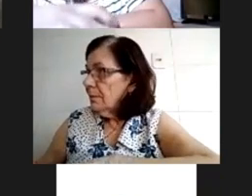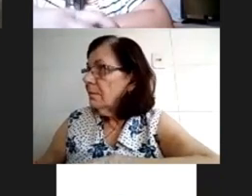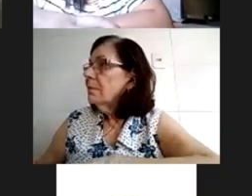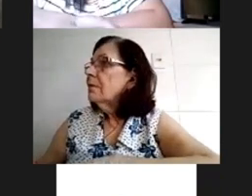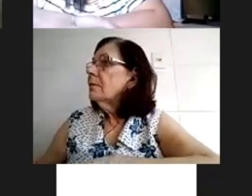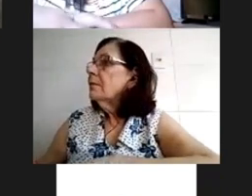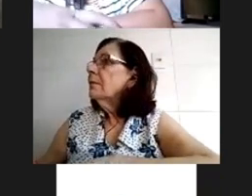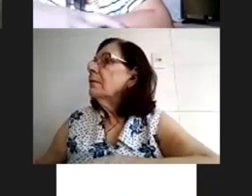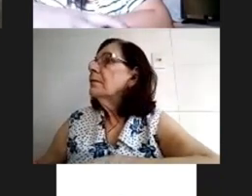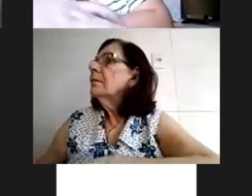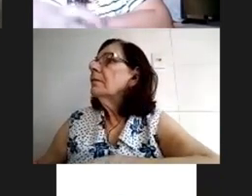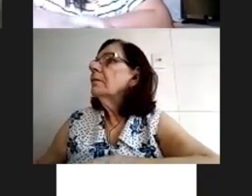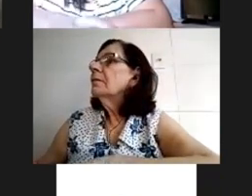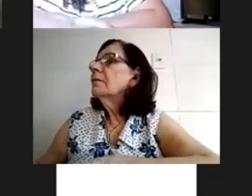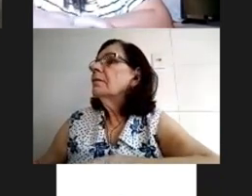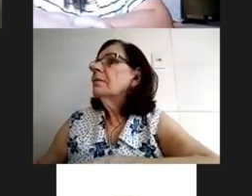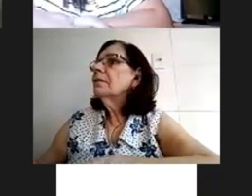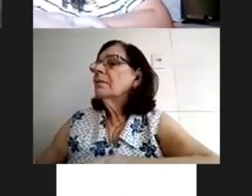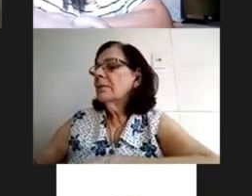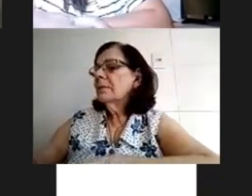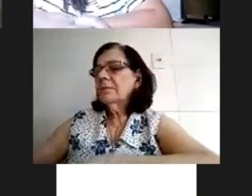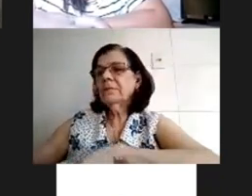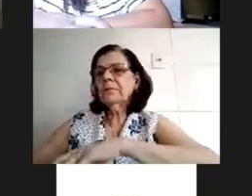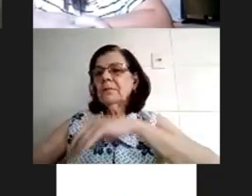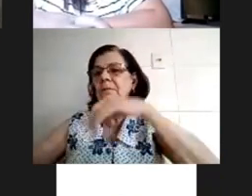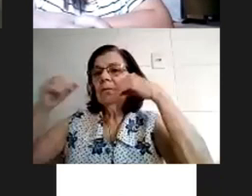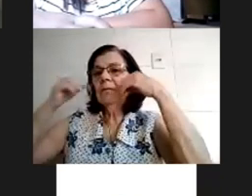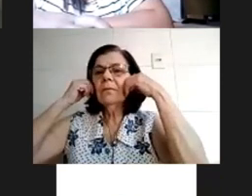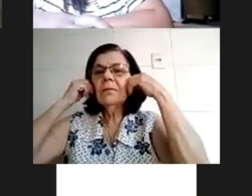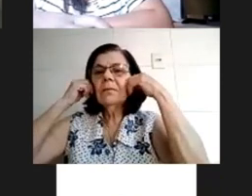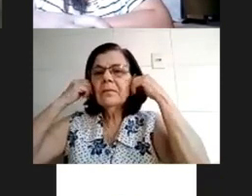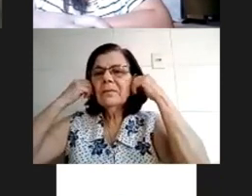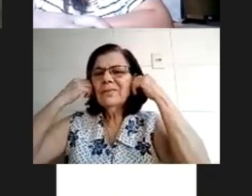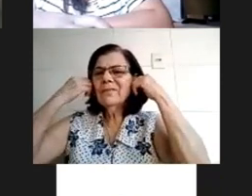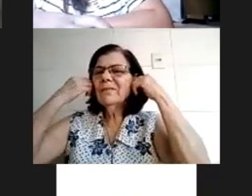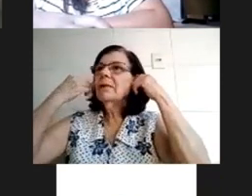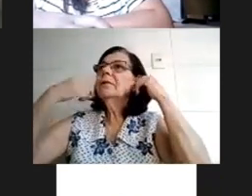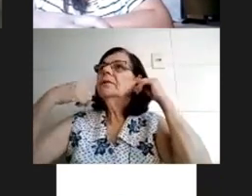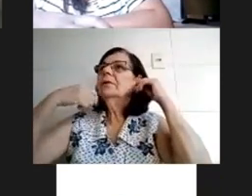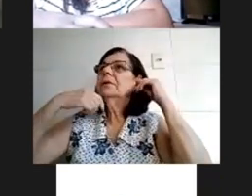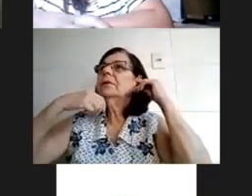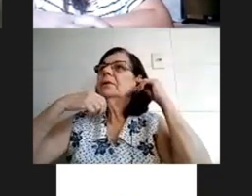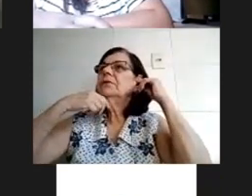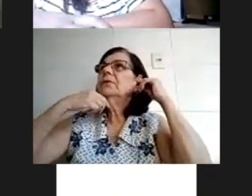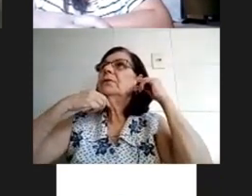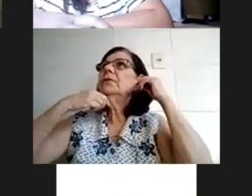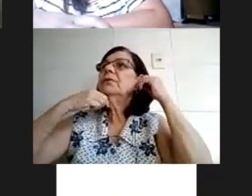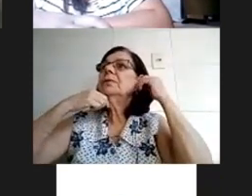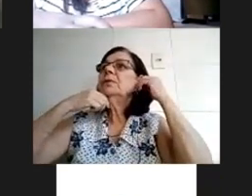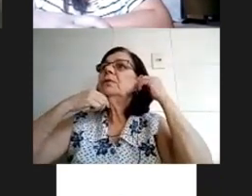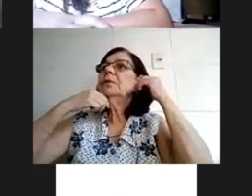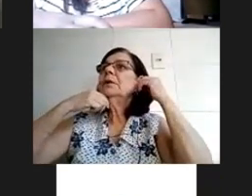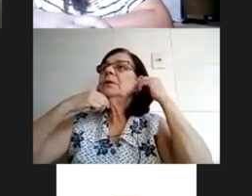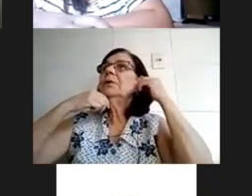Agora eu me aposentei e aí eu vi uma nova oportunidade de iniciar